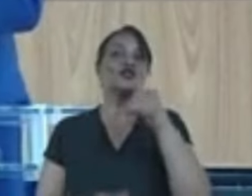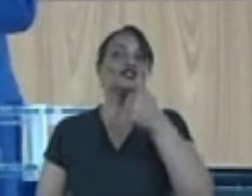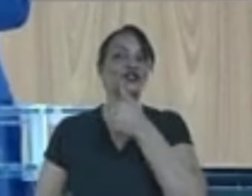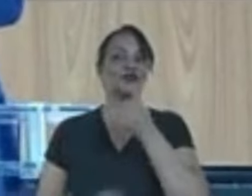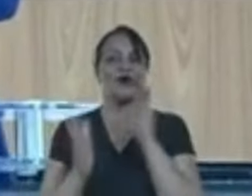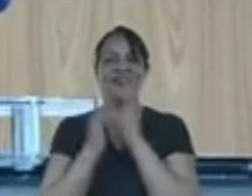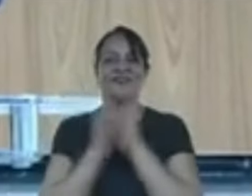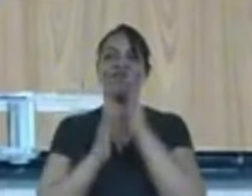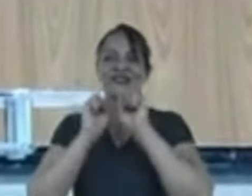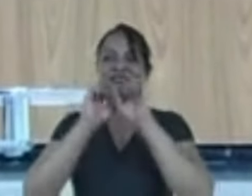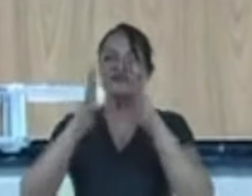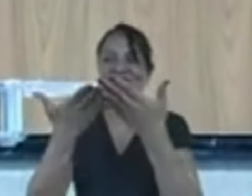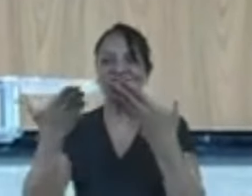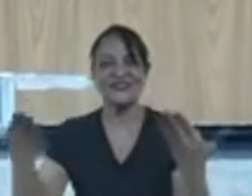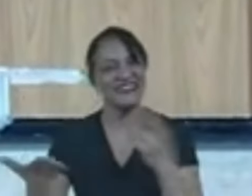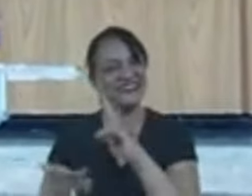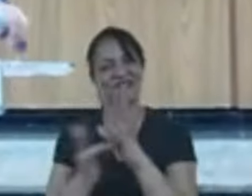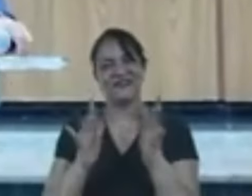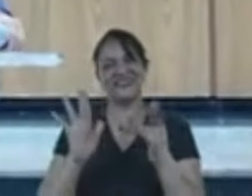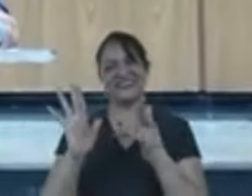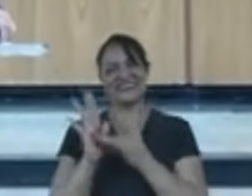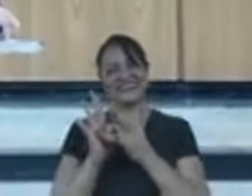Jesus. Aleluia.